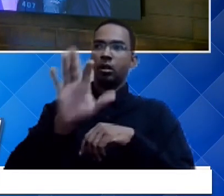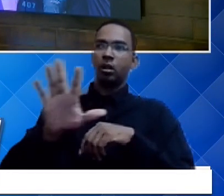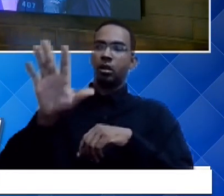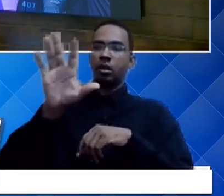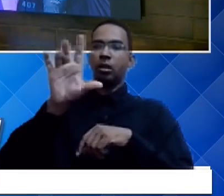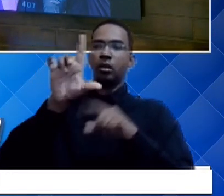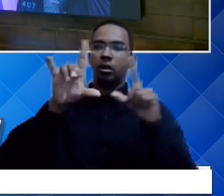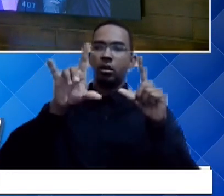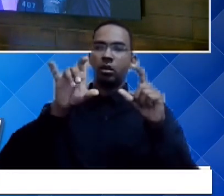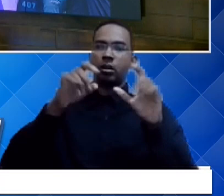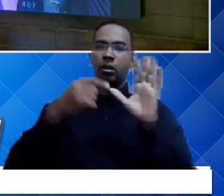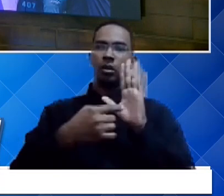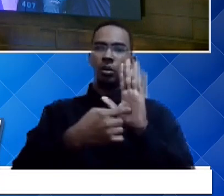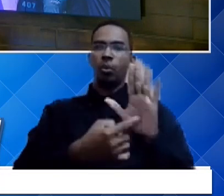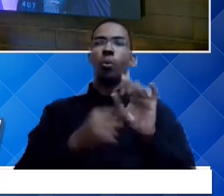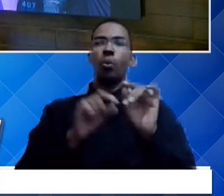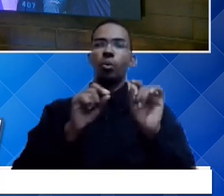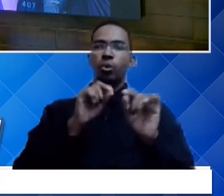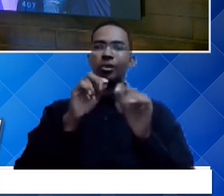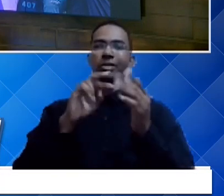muito o que é essa